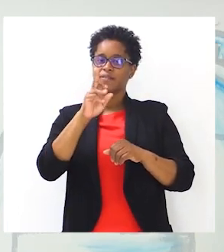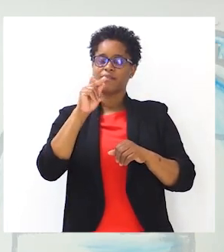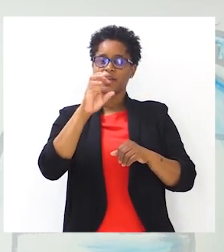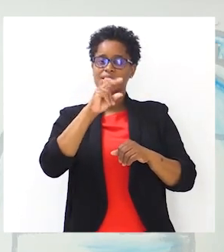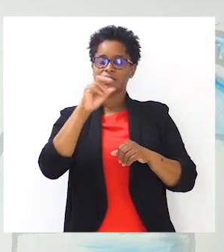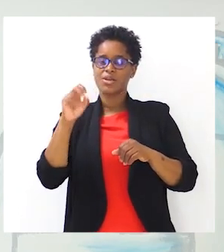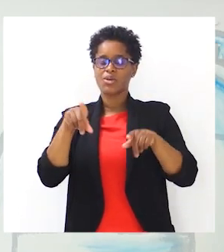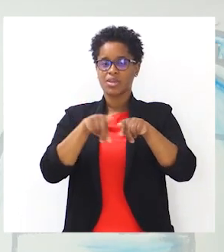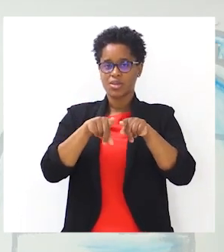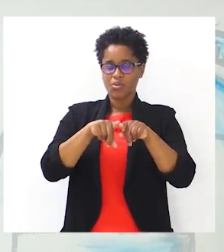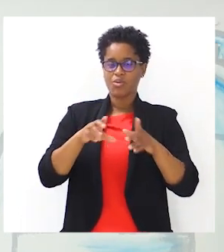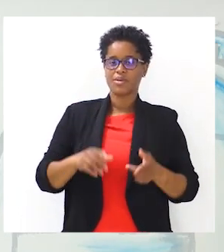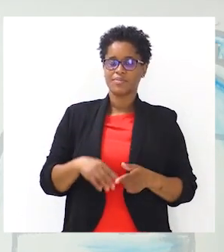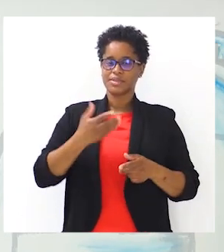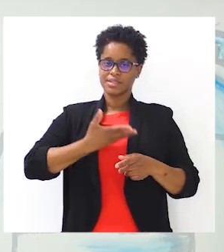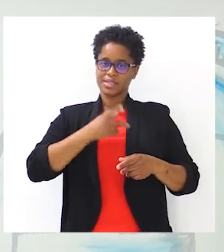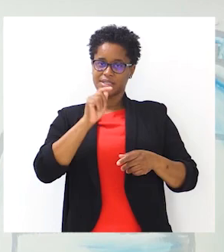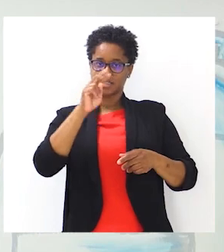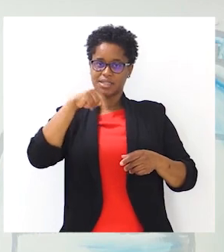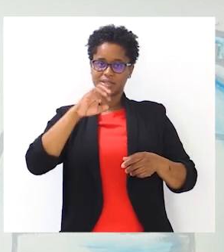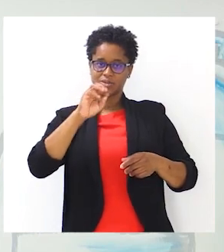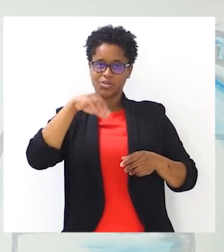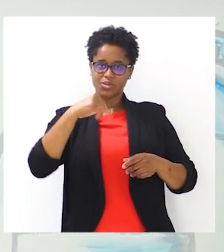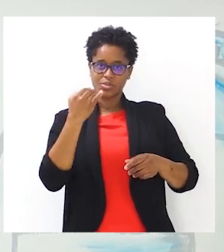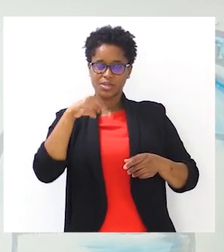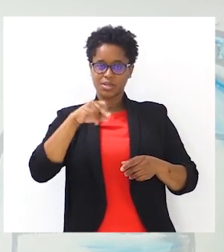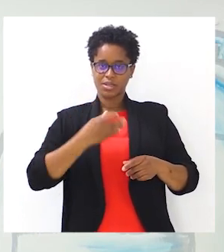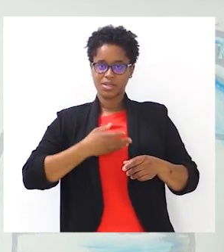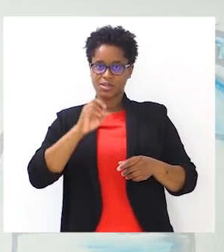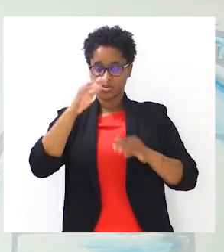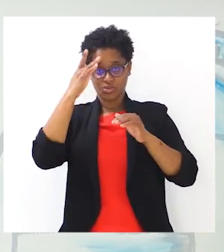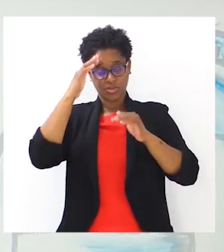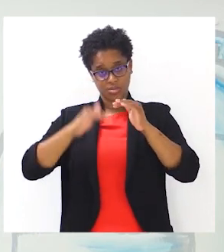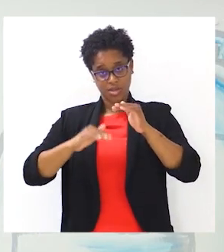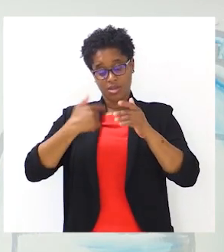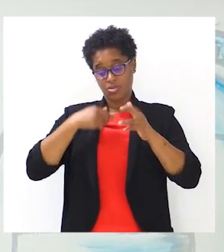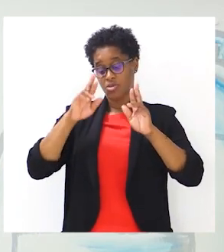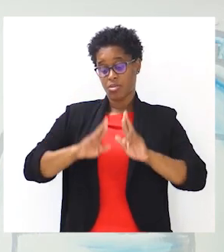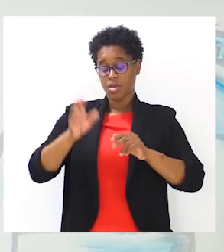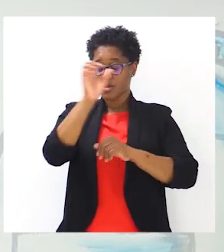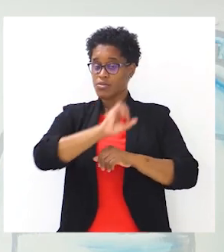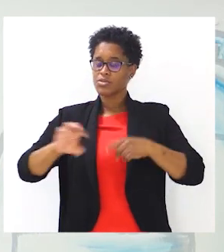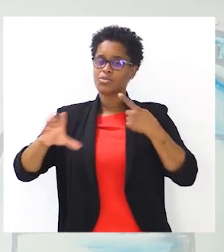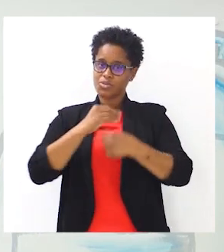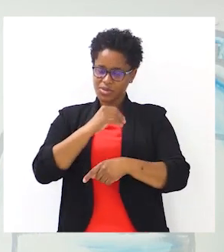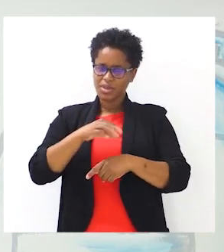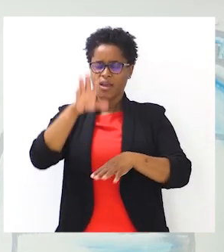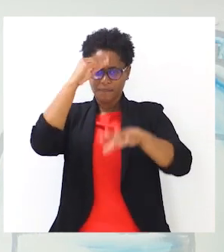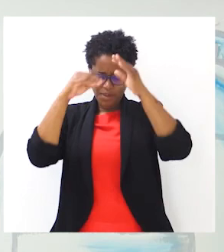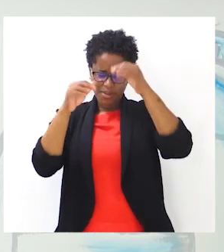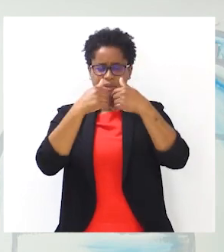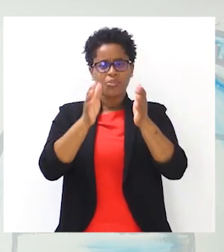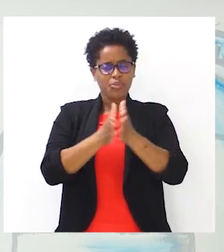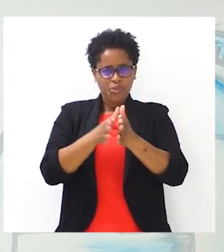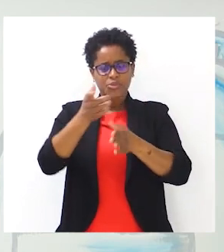fração com o mesmo denominador, não é? Espero que vocês conseguiram captar tudo que vimos hoje.